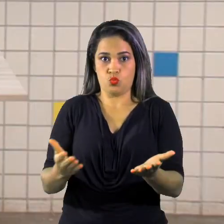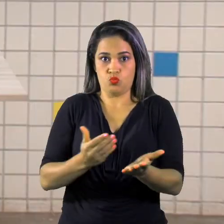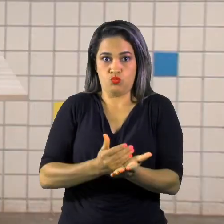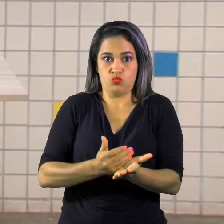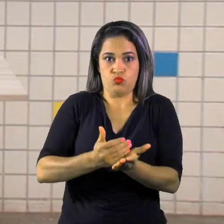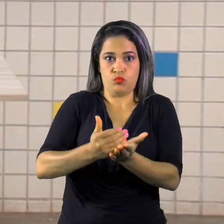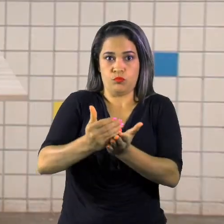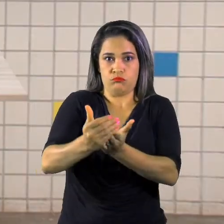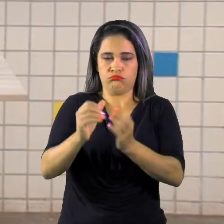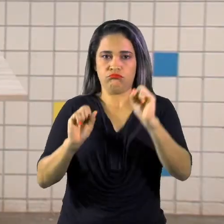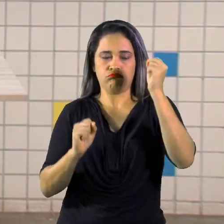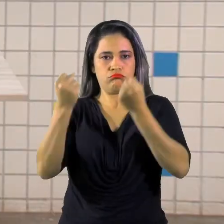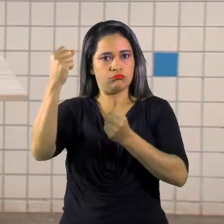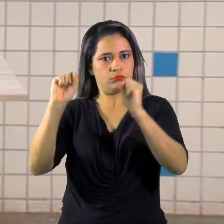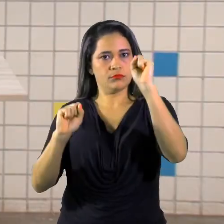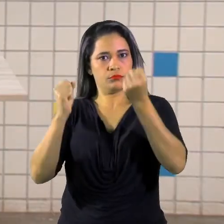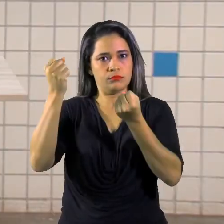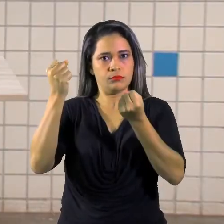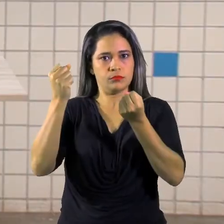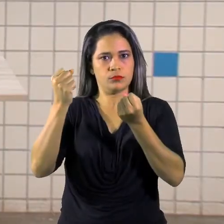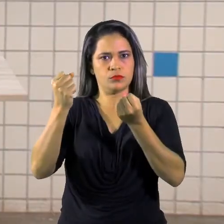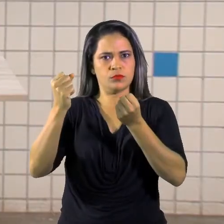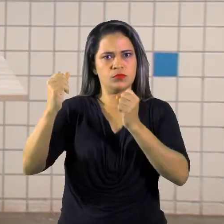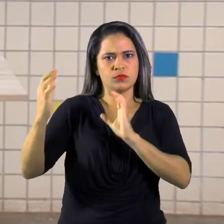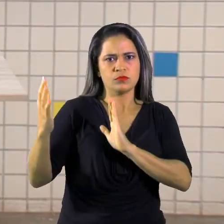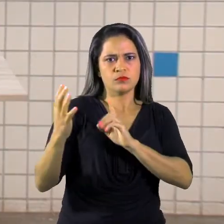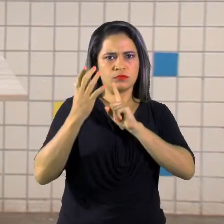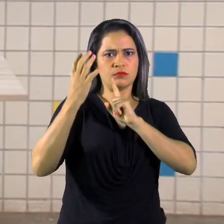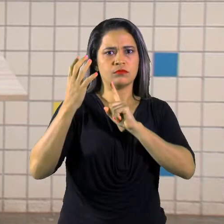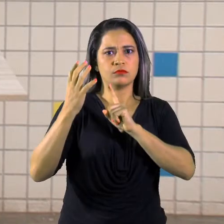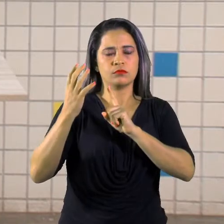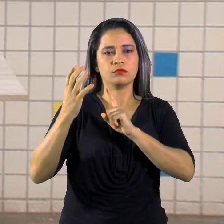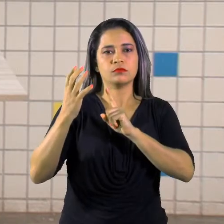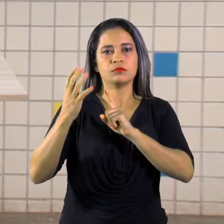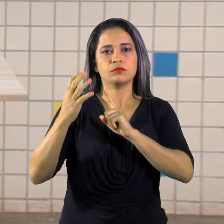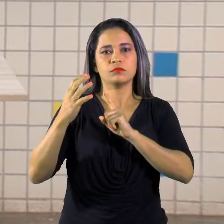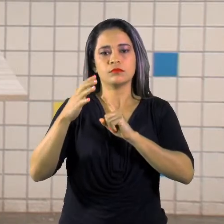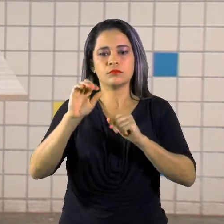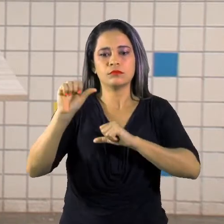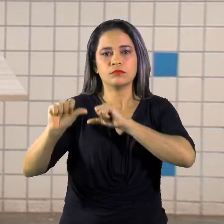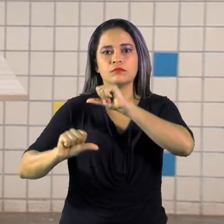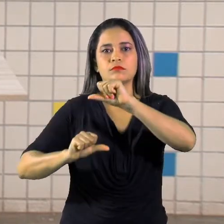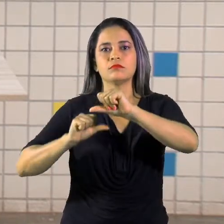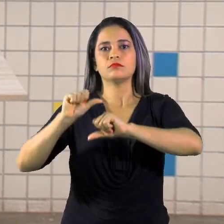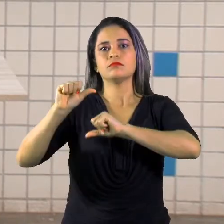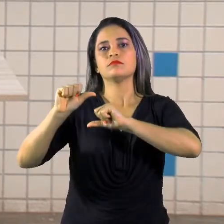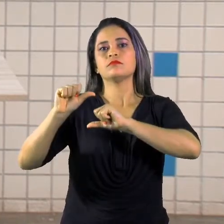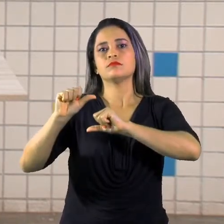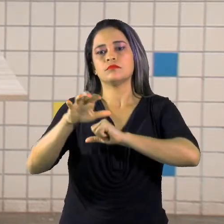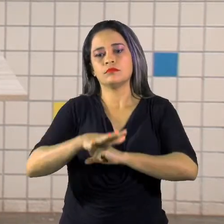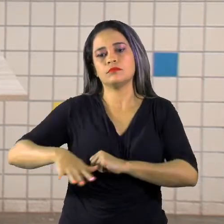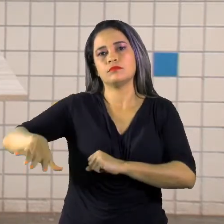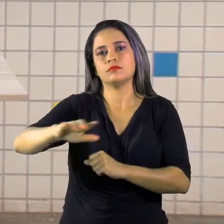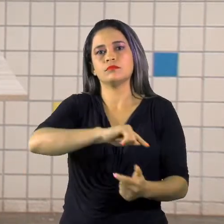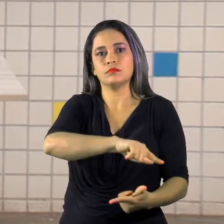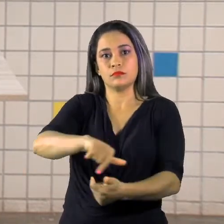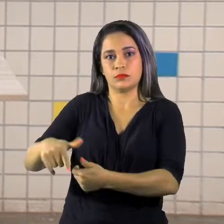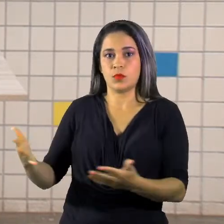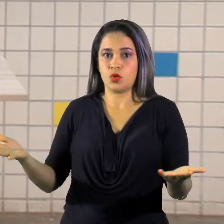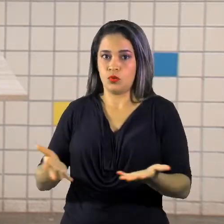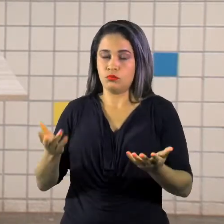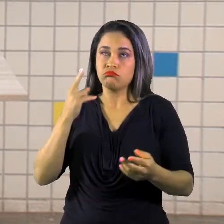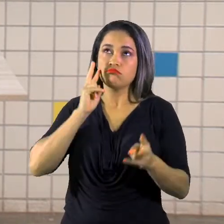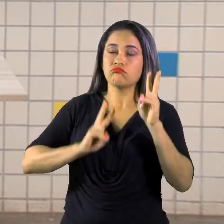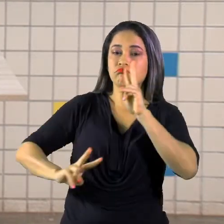da industrialização, os efeitos que a industrialização traz na transformação do espaço geográfico, tá? Hoje nós vamos estar